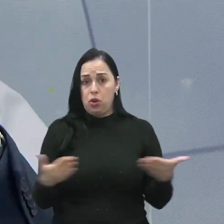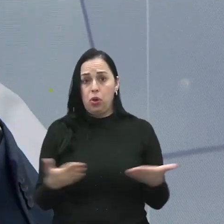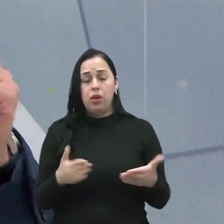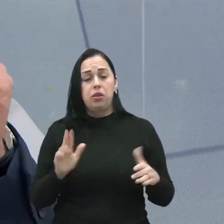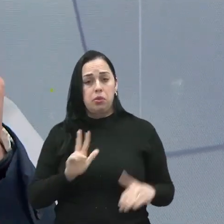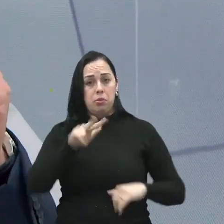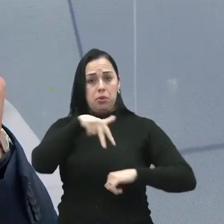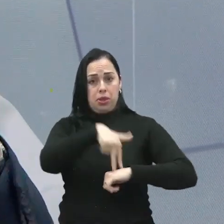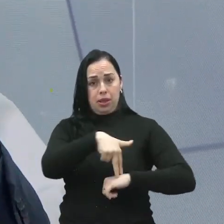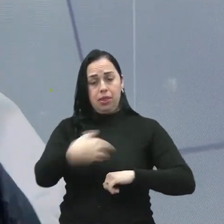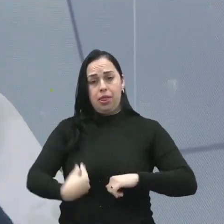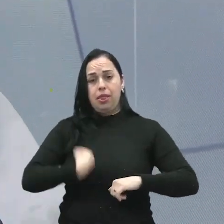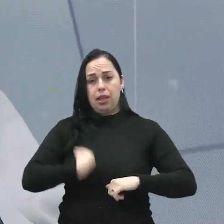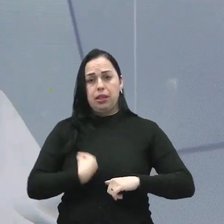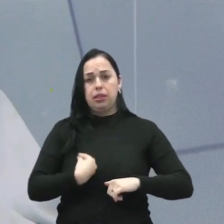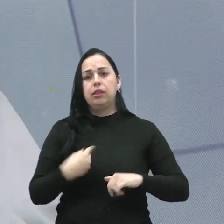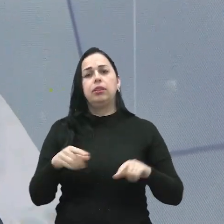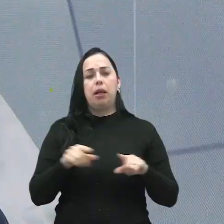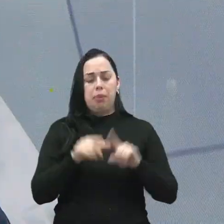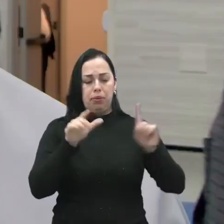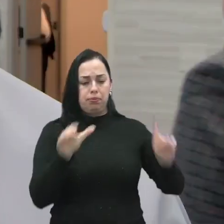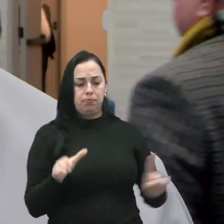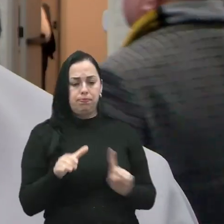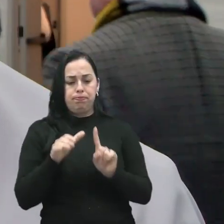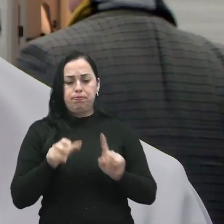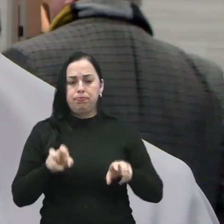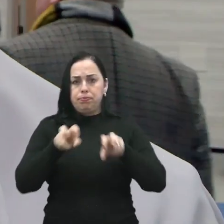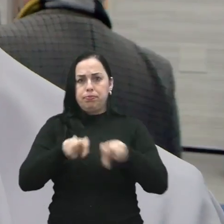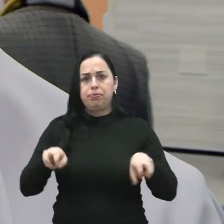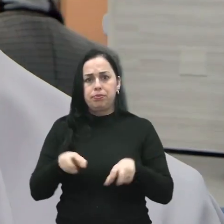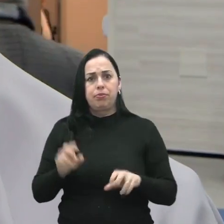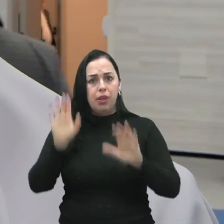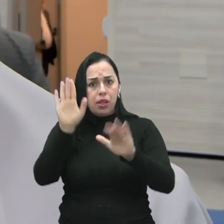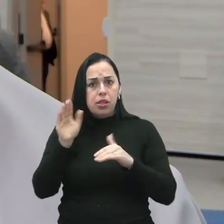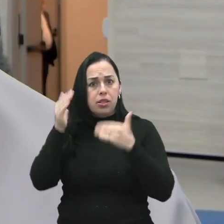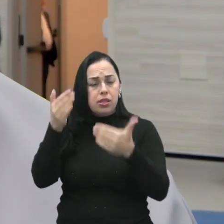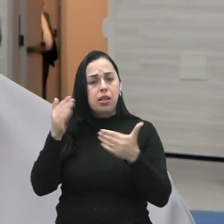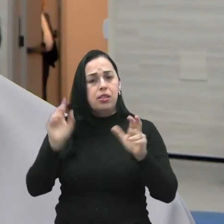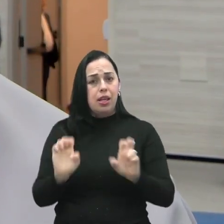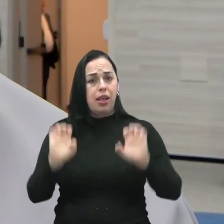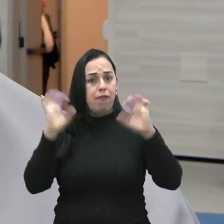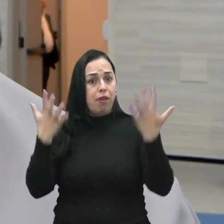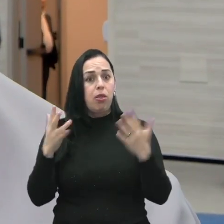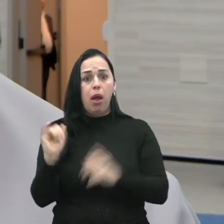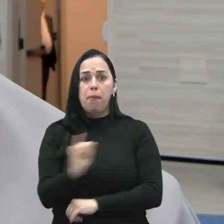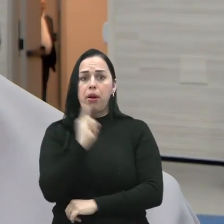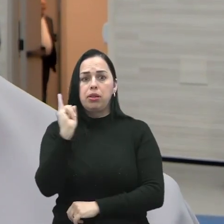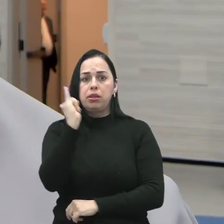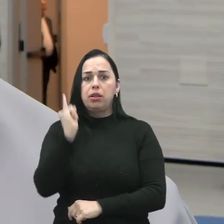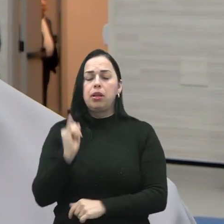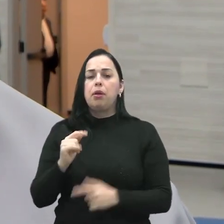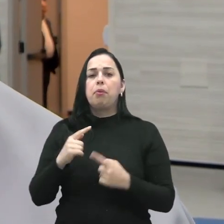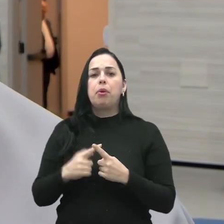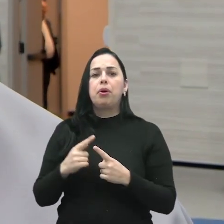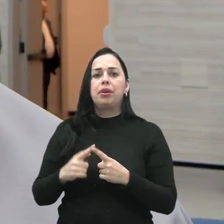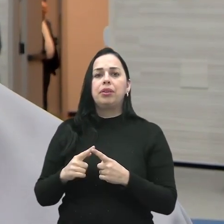na solenidade e compôs a mesa diretora. Essa cerimônia é importante porque ela coroa todo o trabalho